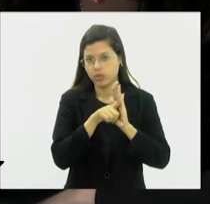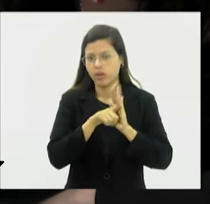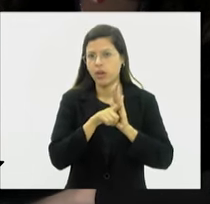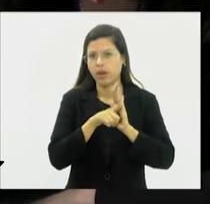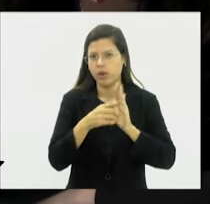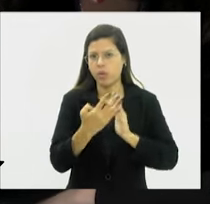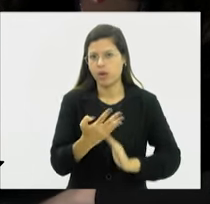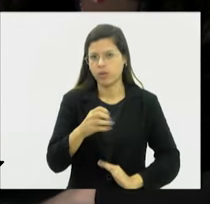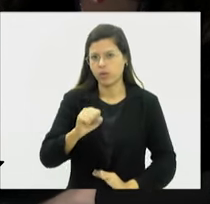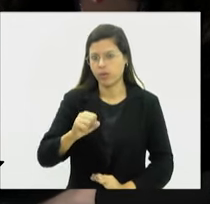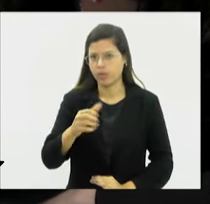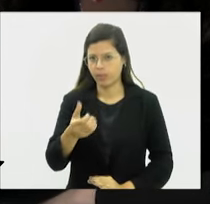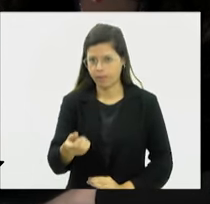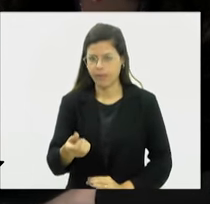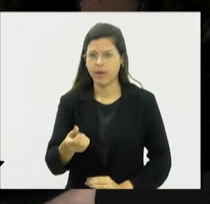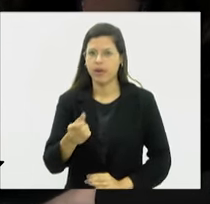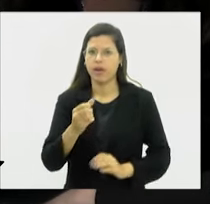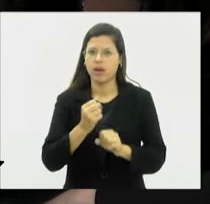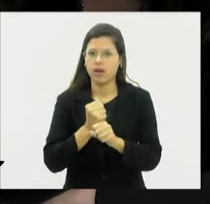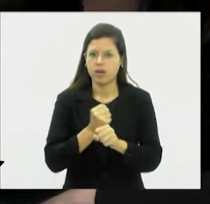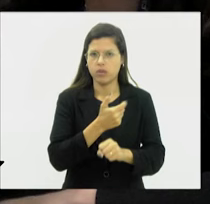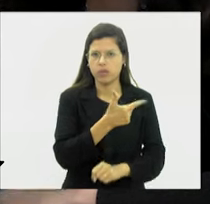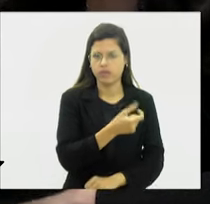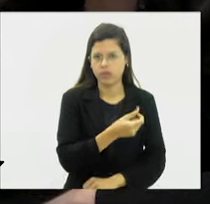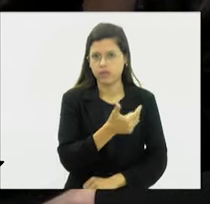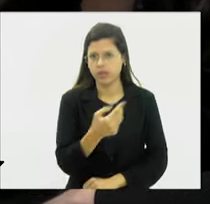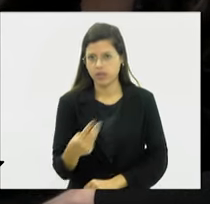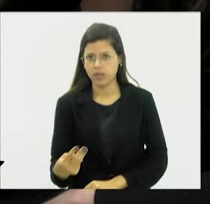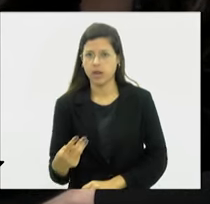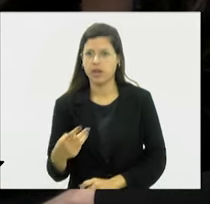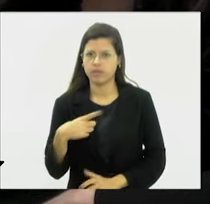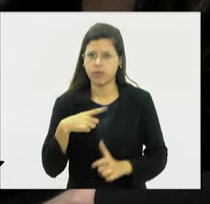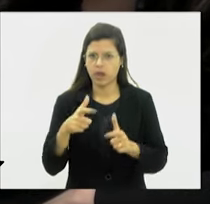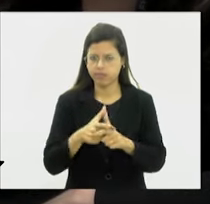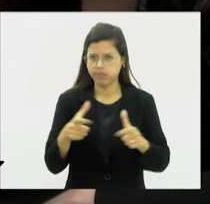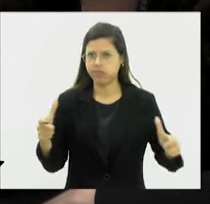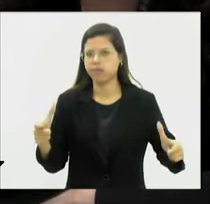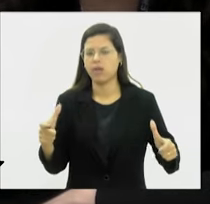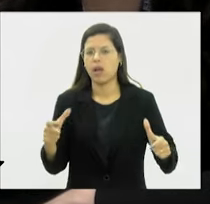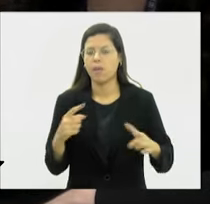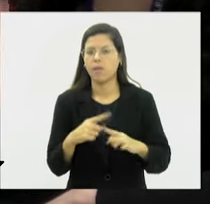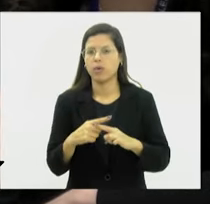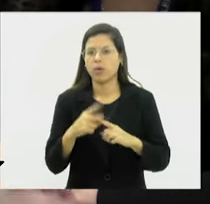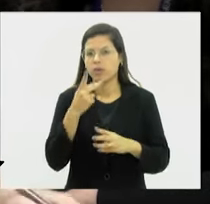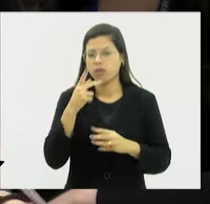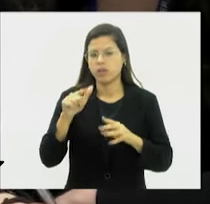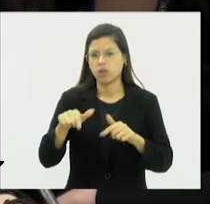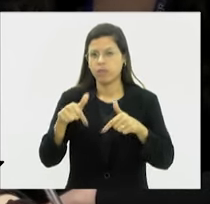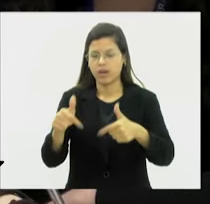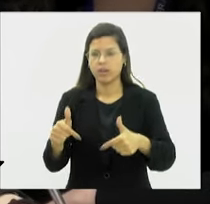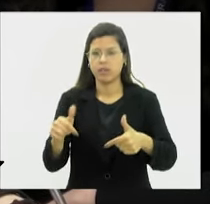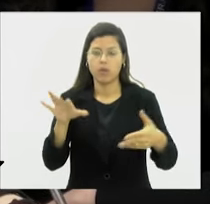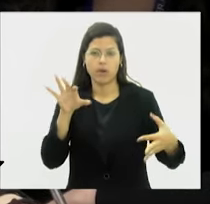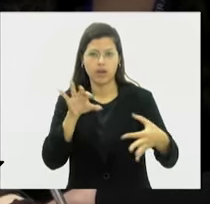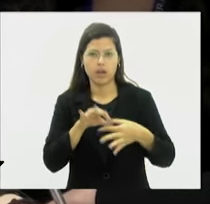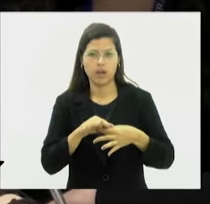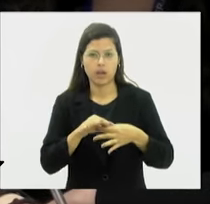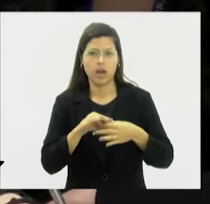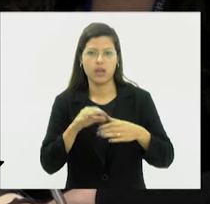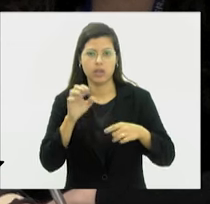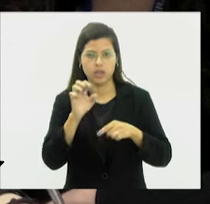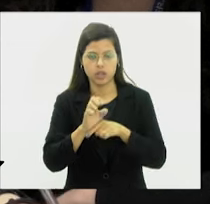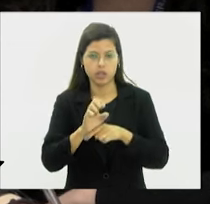846/2023, mas ele, de fato, ele tem um escopo mais abrangente. Porque eu estou falando de uma atuação integrada entre